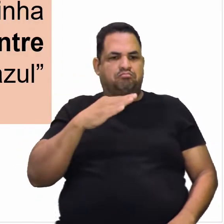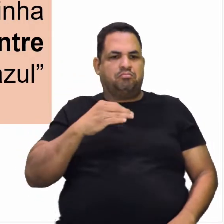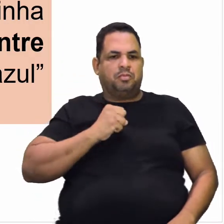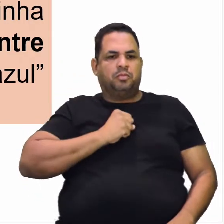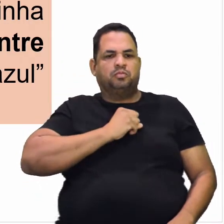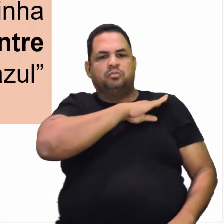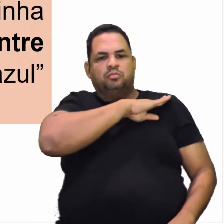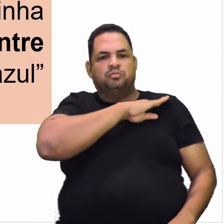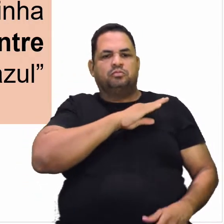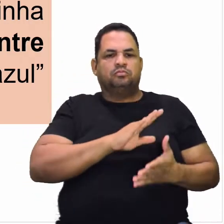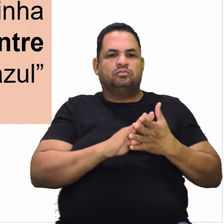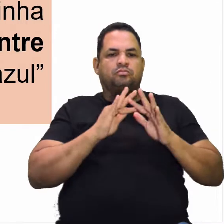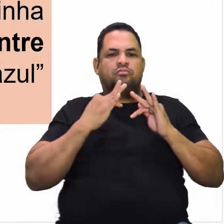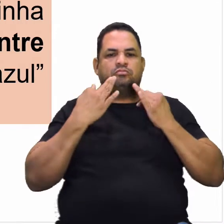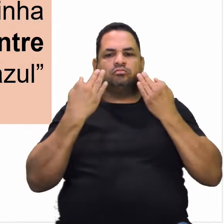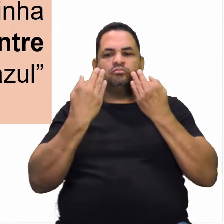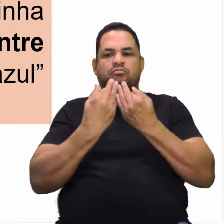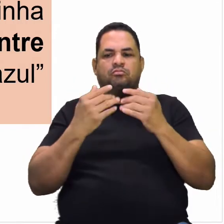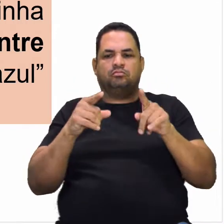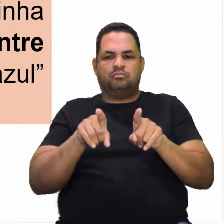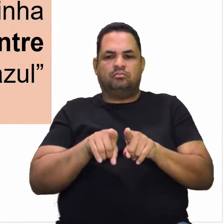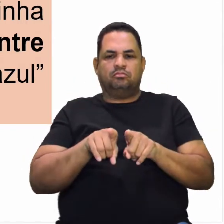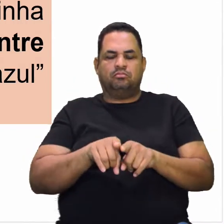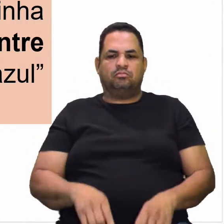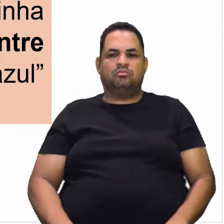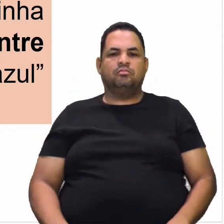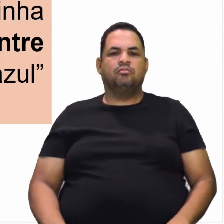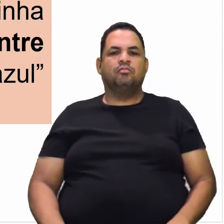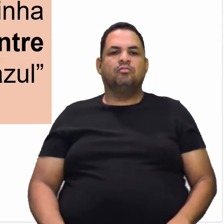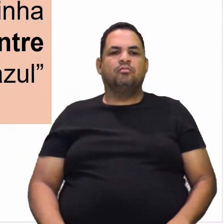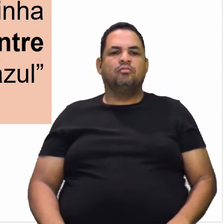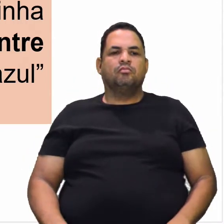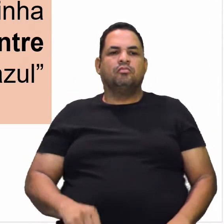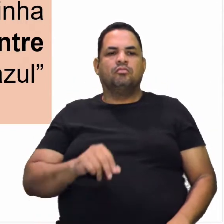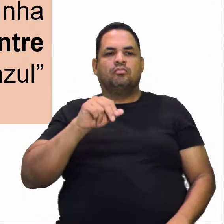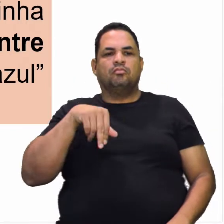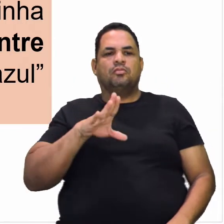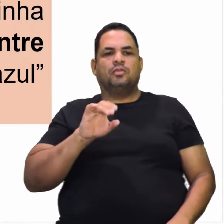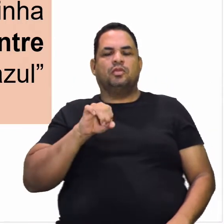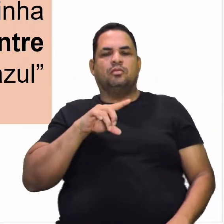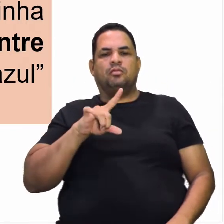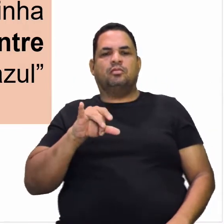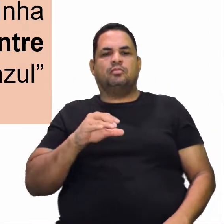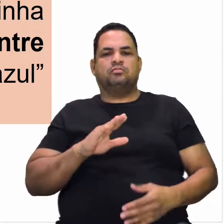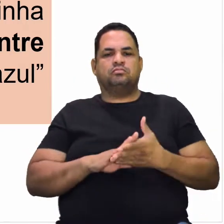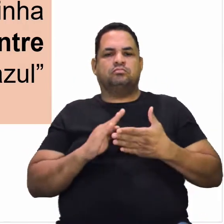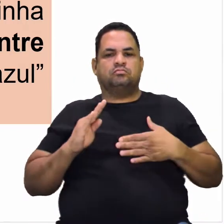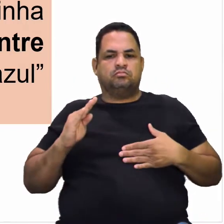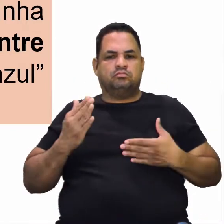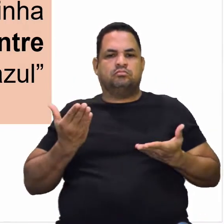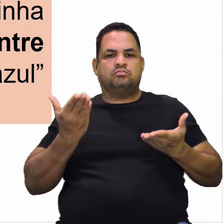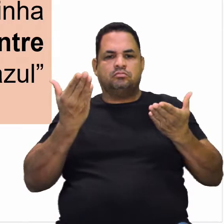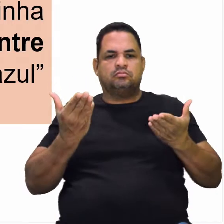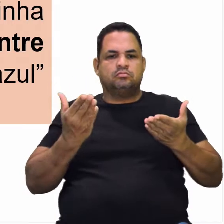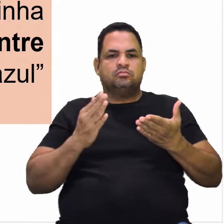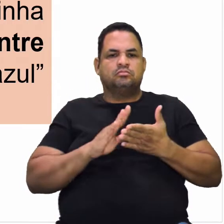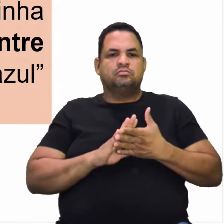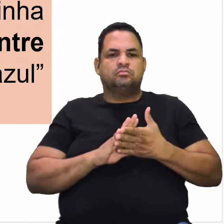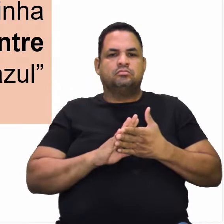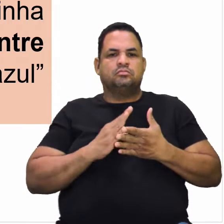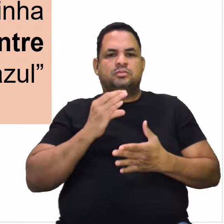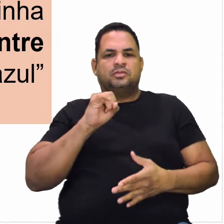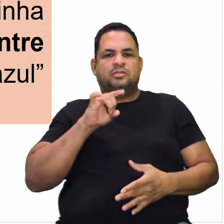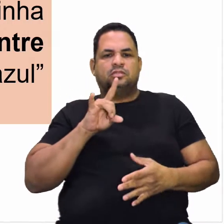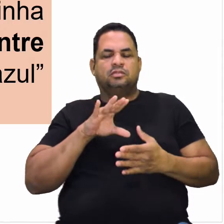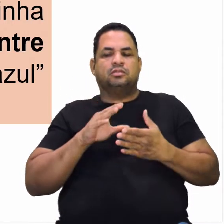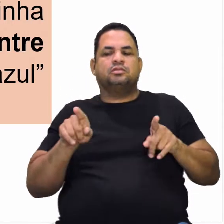e as suas famílias. Então, essa nobreza, ela tinha o exército estava na camada social, só que os sacerdotes faziam parte